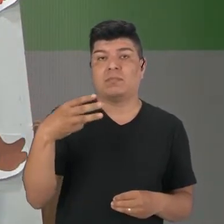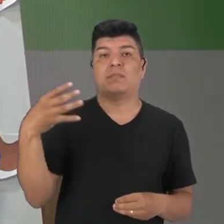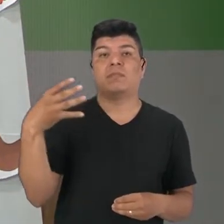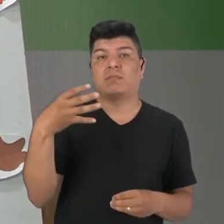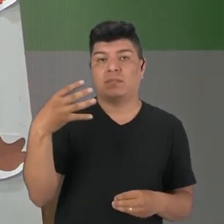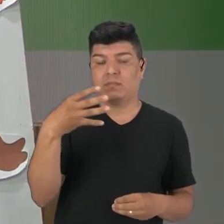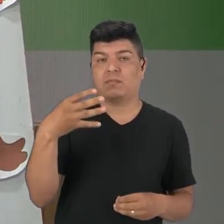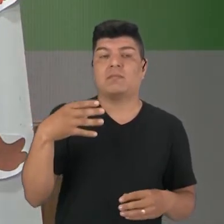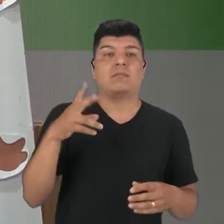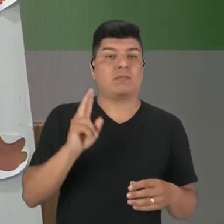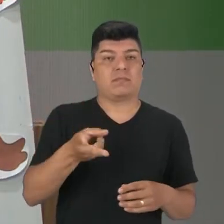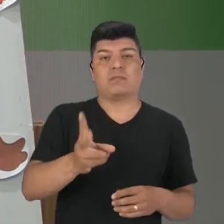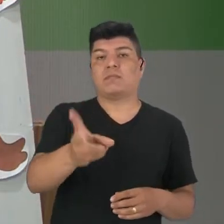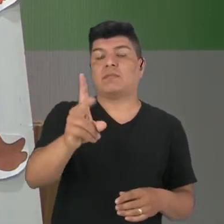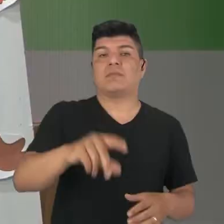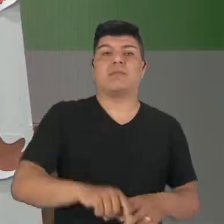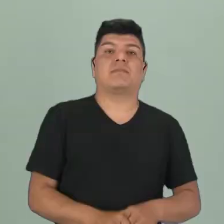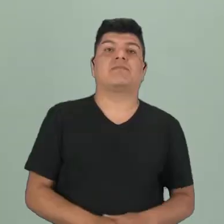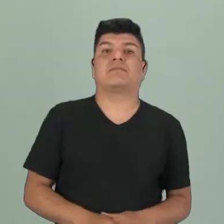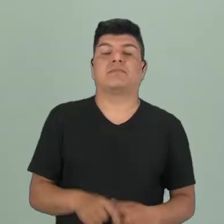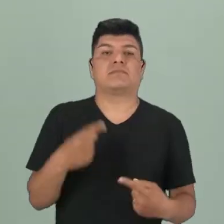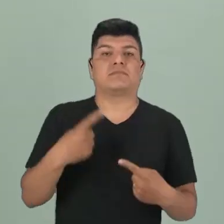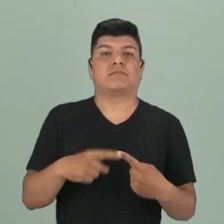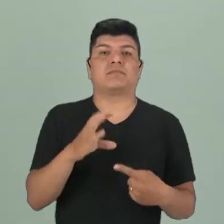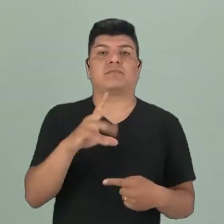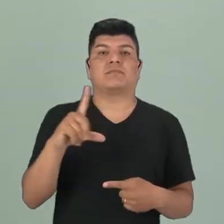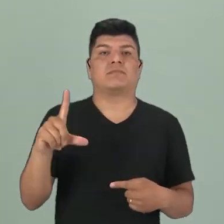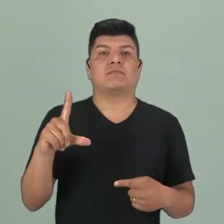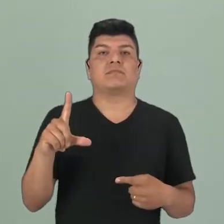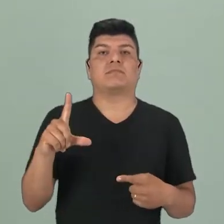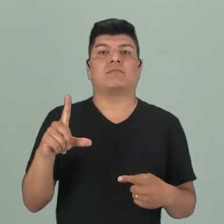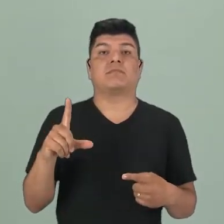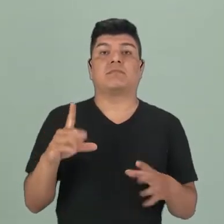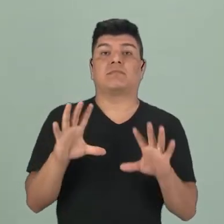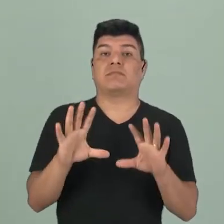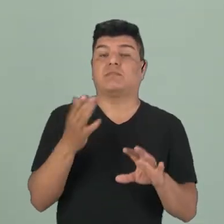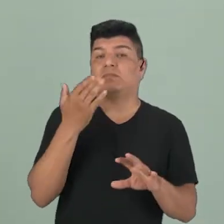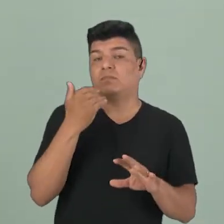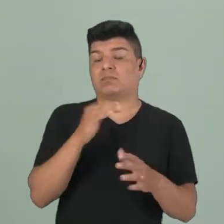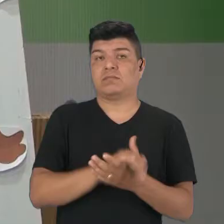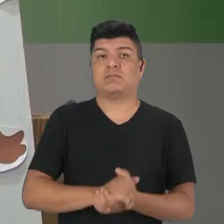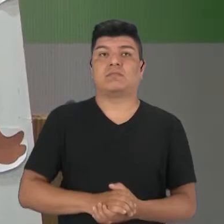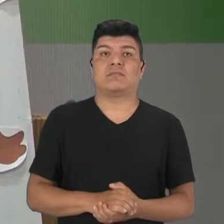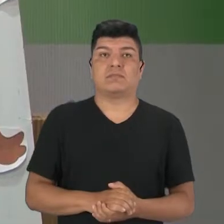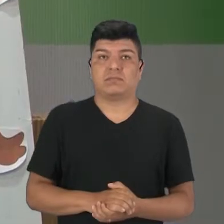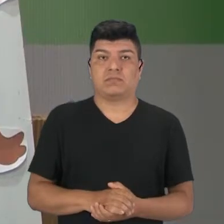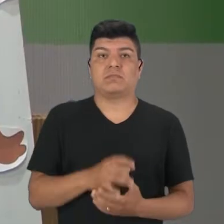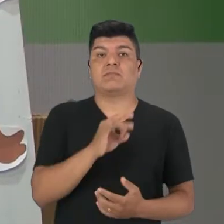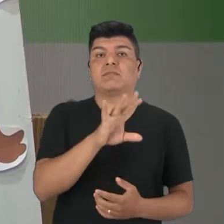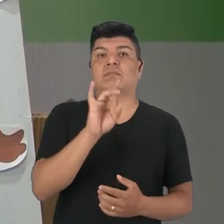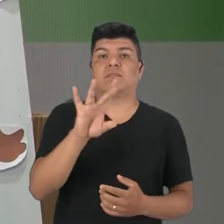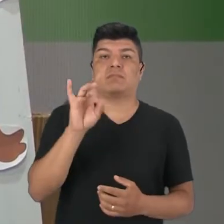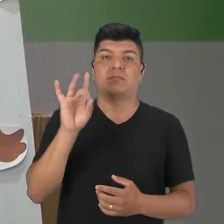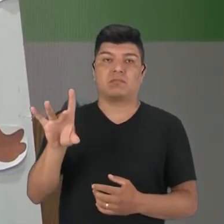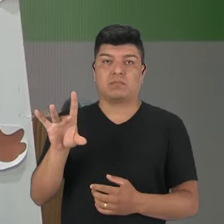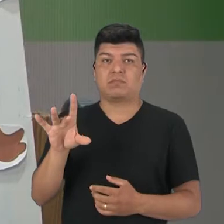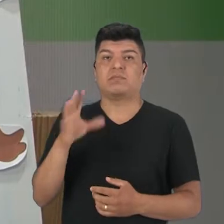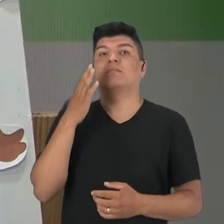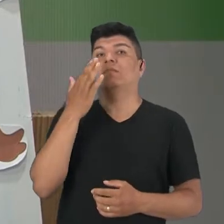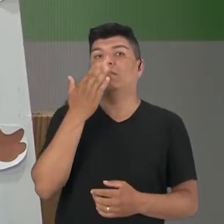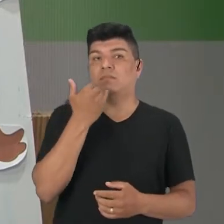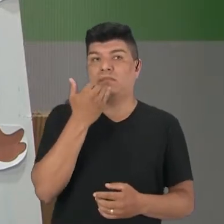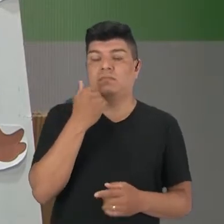quaternário e assim por diante Porque que a gente classifica eles com consumidores cada um é um